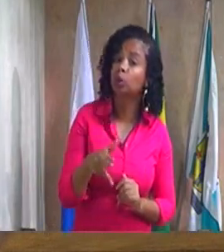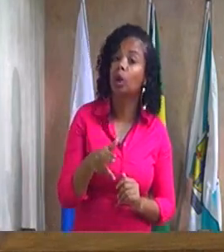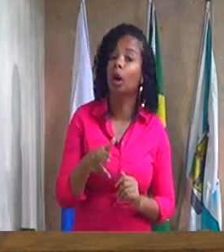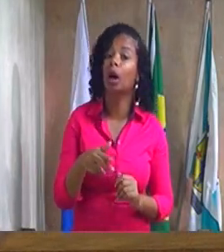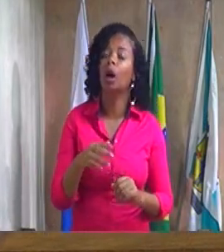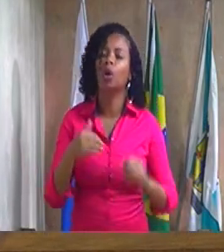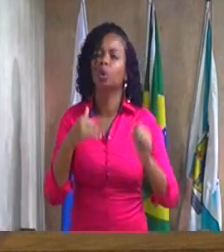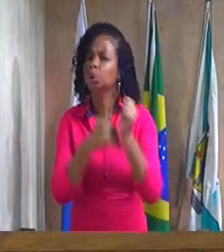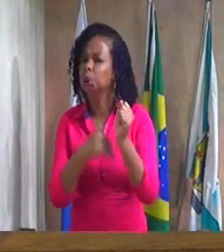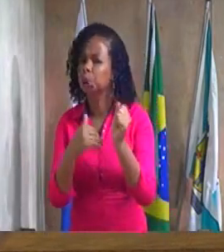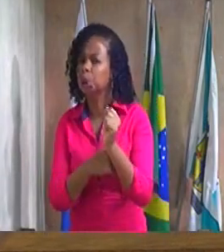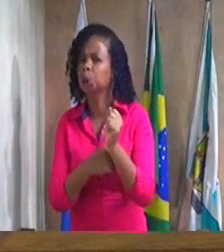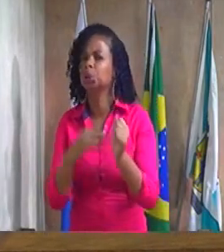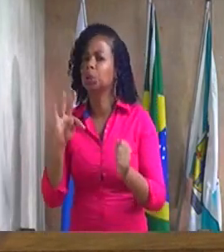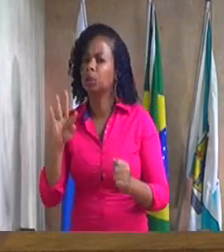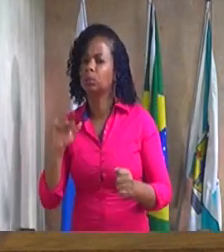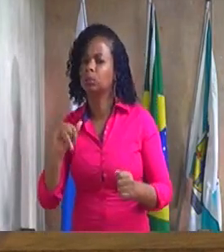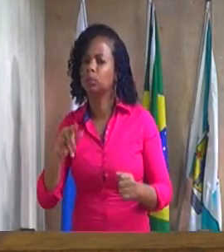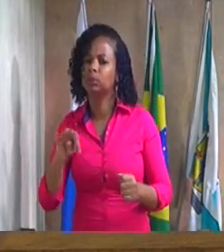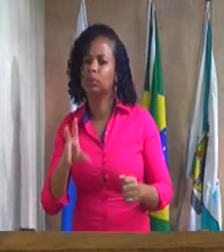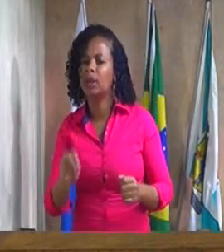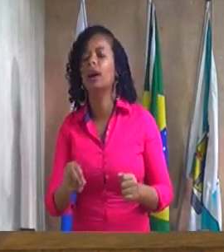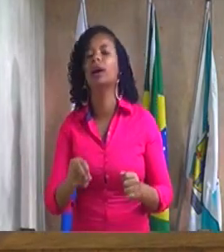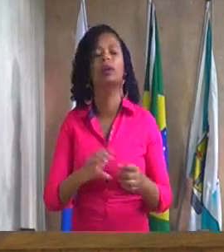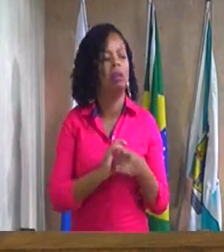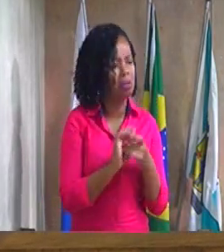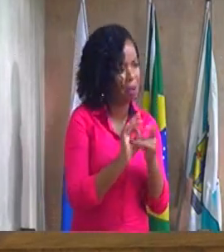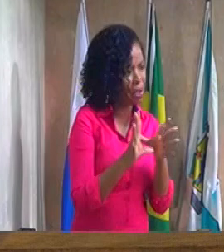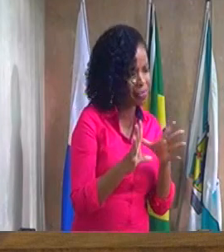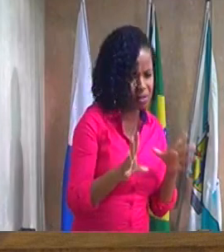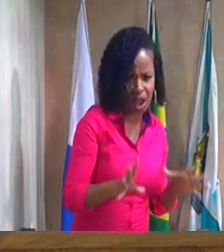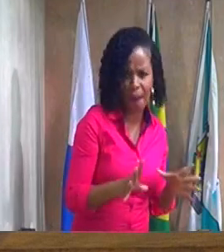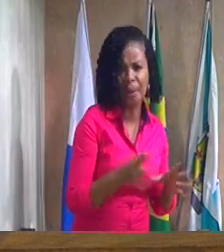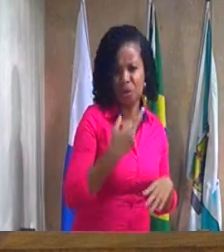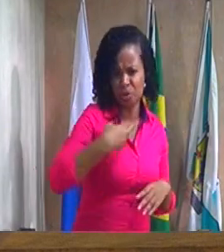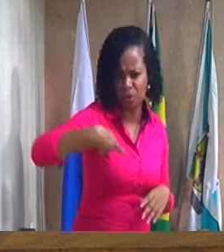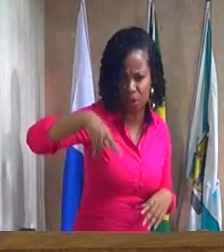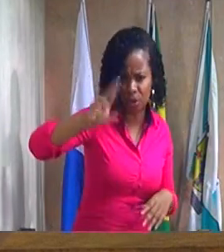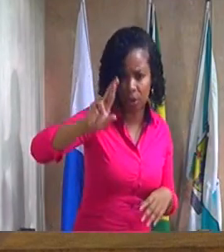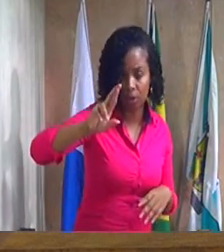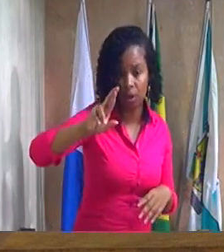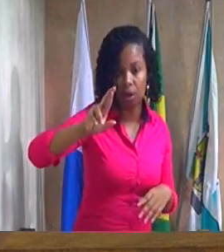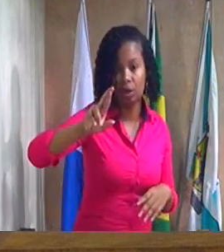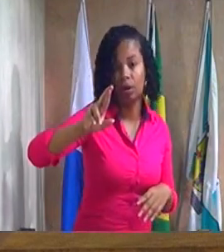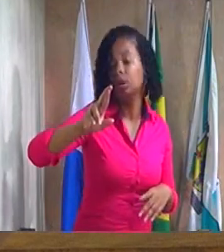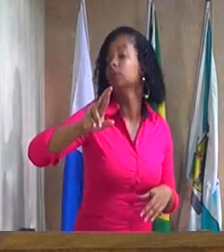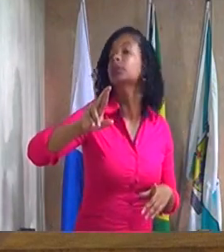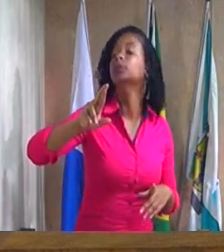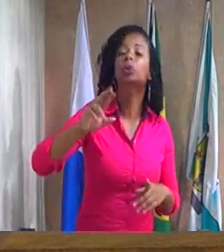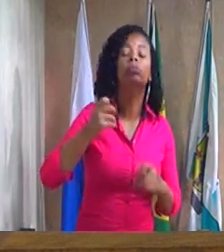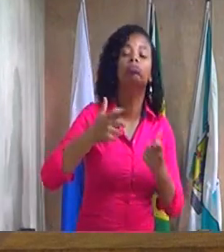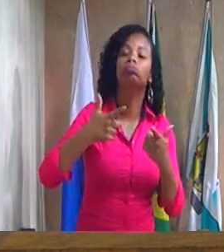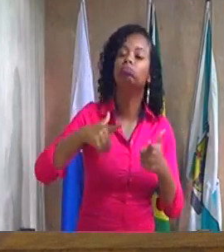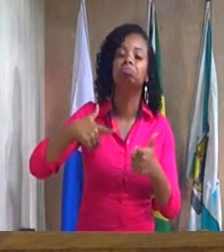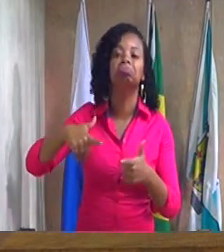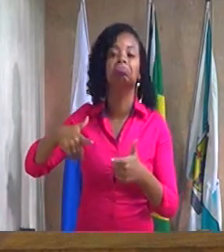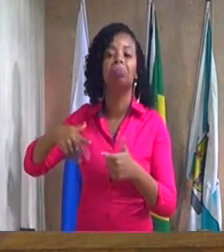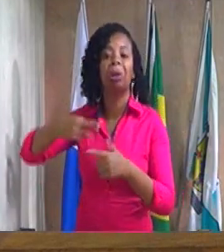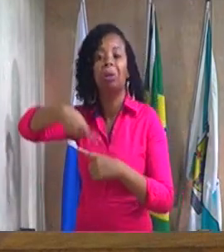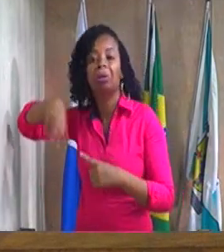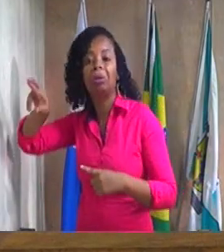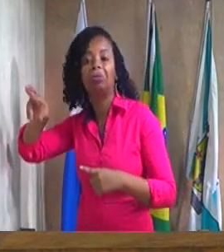Tributário trata da imunidade para as religiões de matriz africana, né?